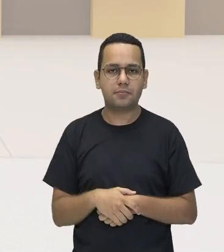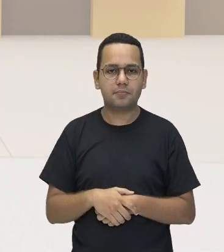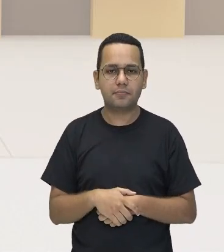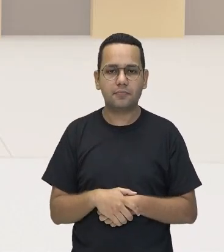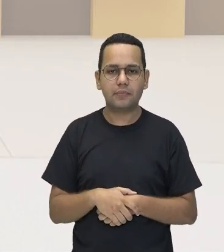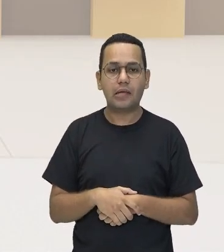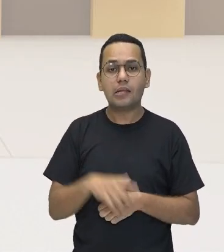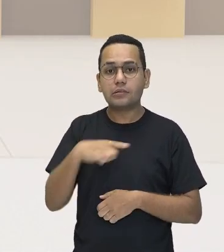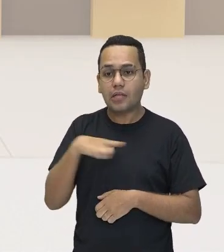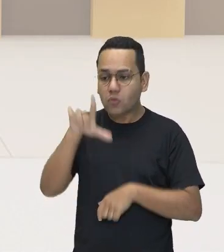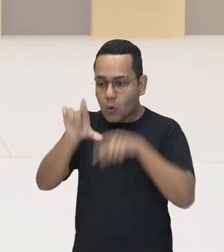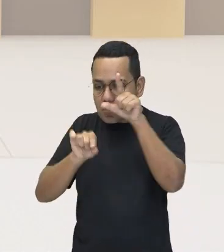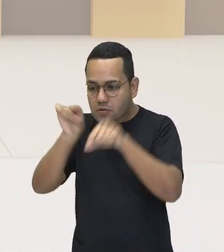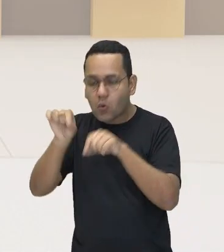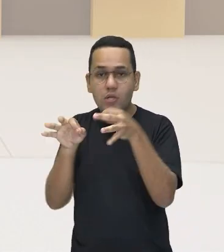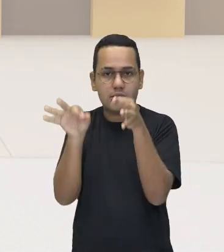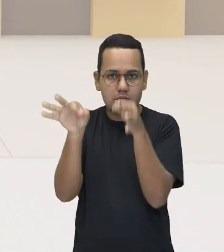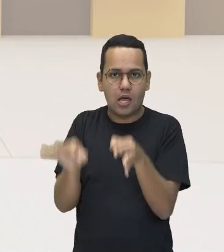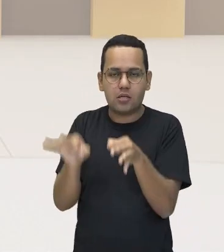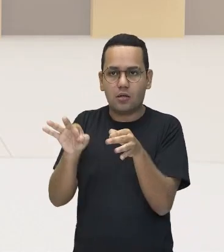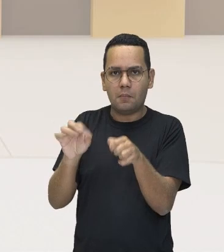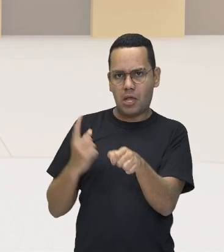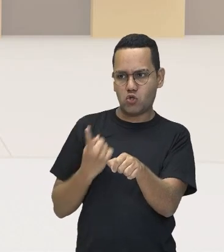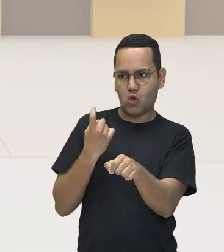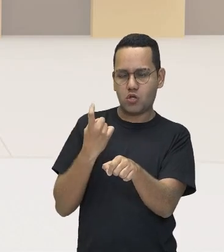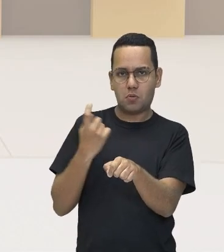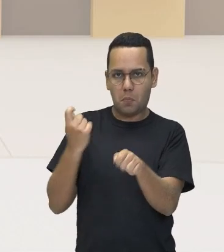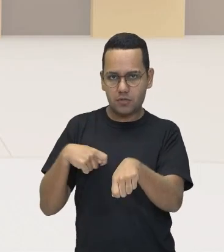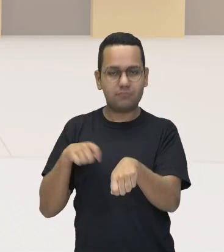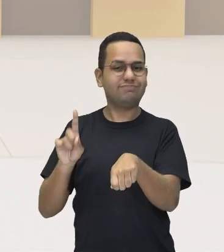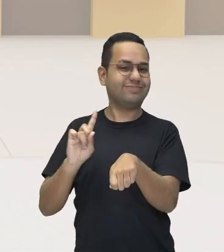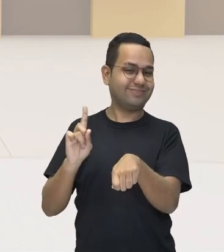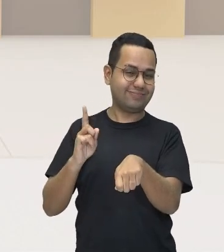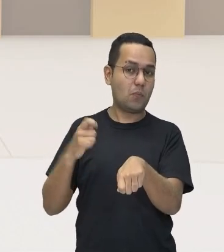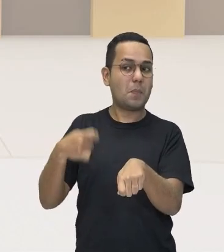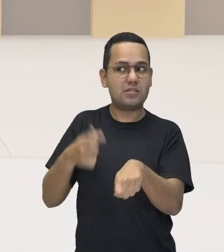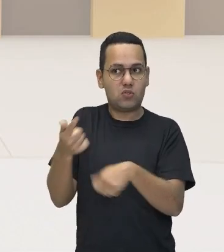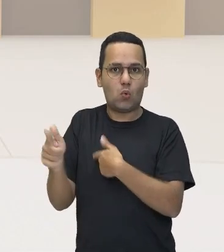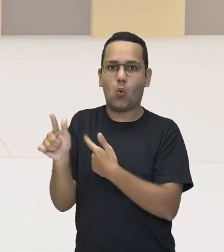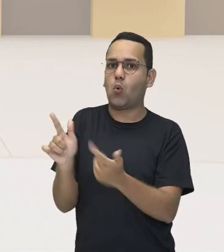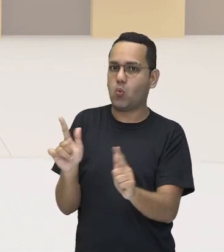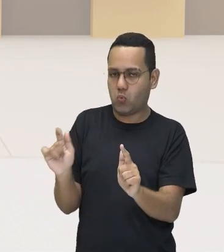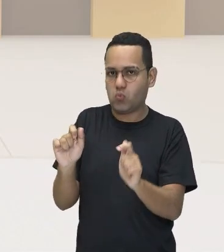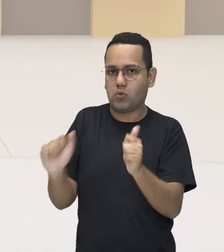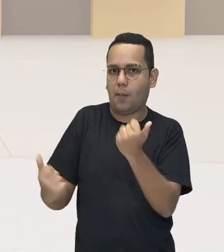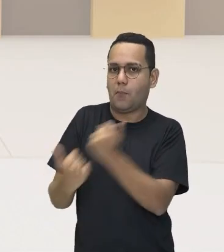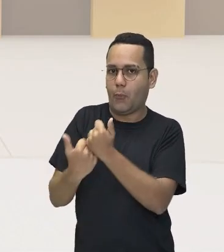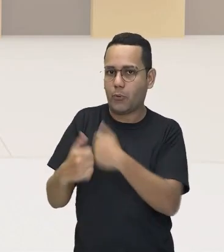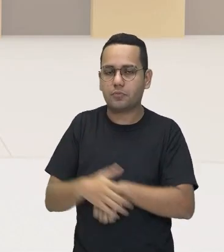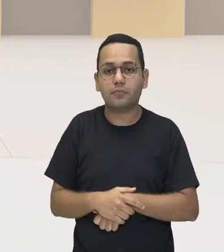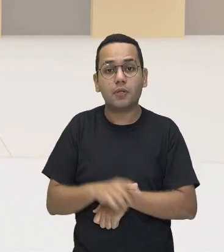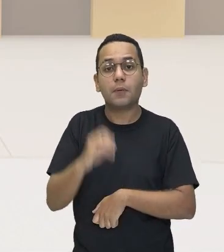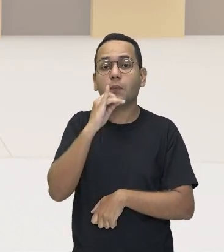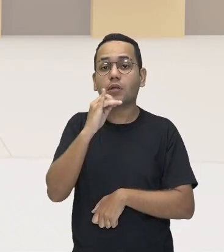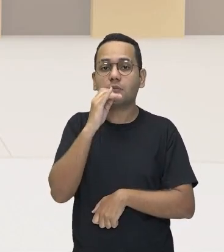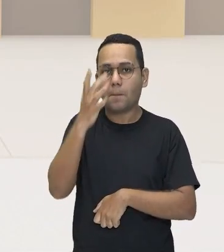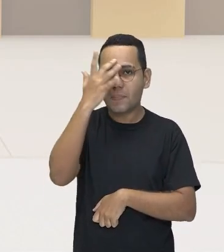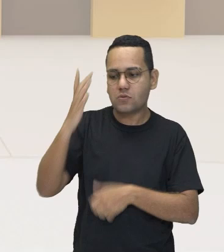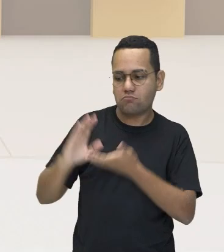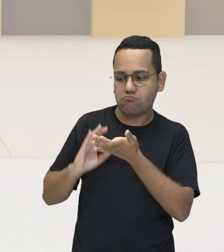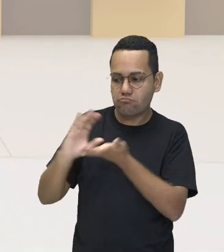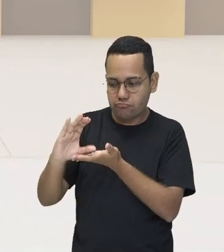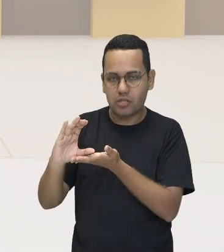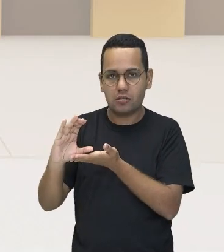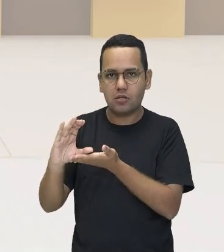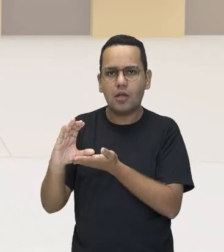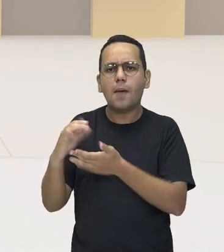Você não pode tomar decisões sozinhas. Existem pessoas investindo em você. Então, as pessoas que estão investindo em você precisam